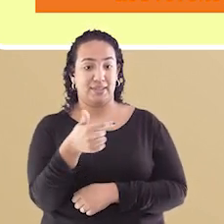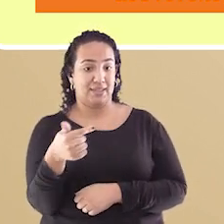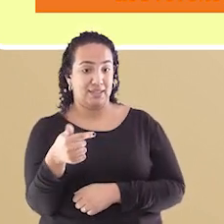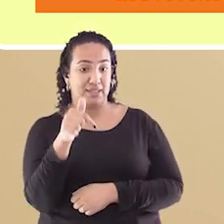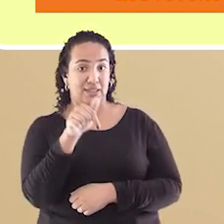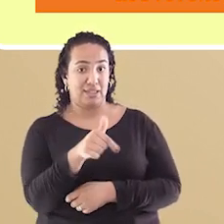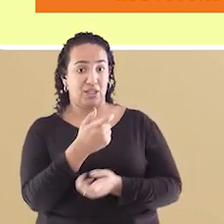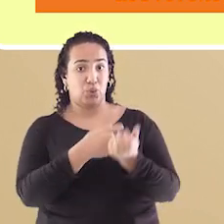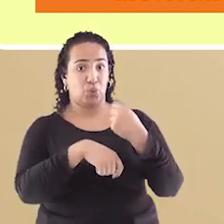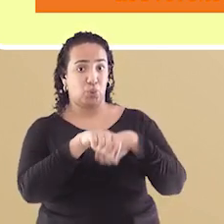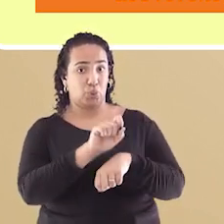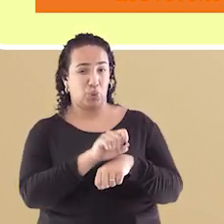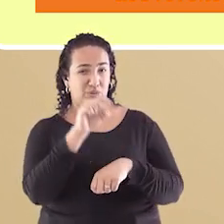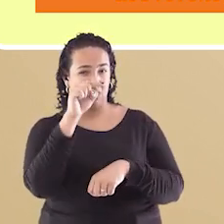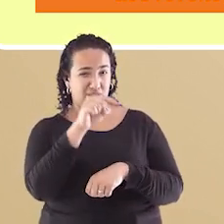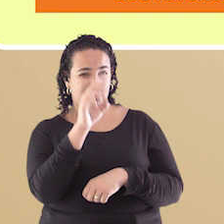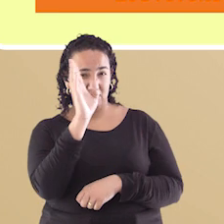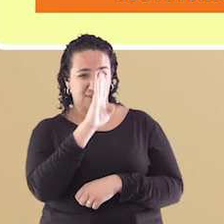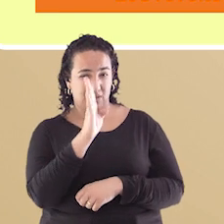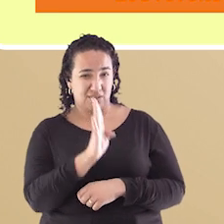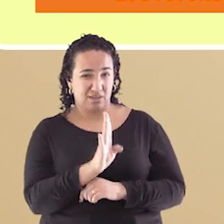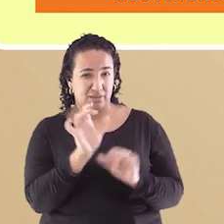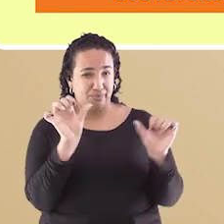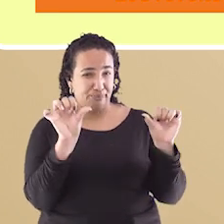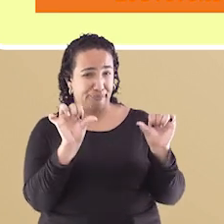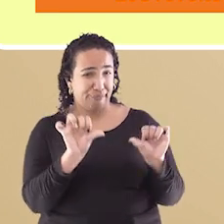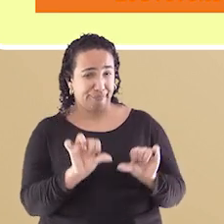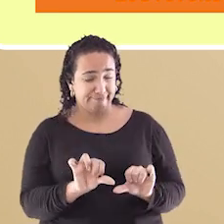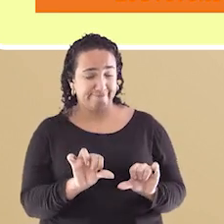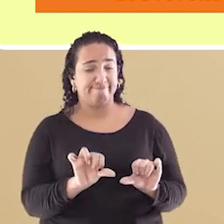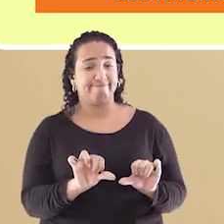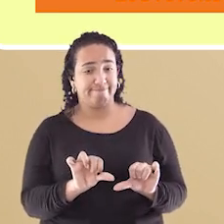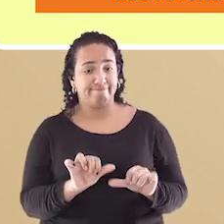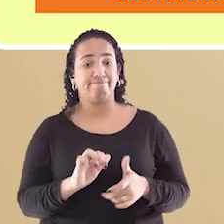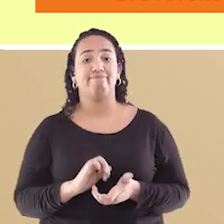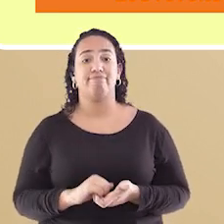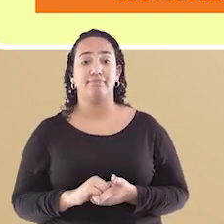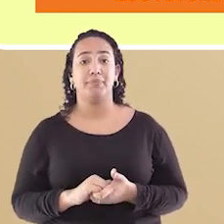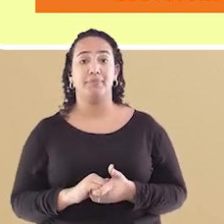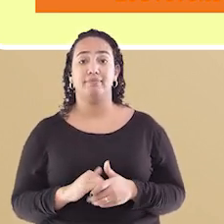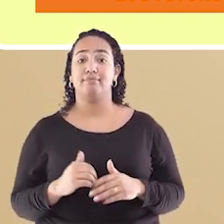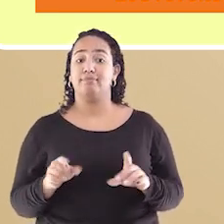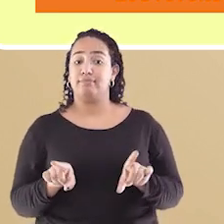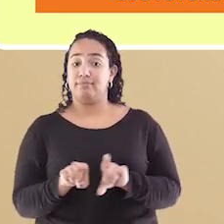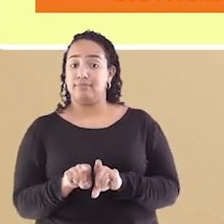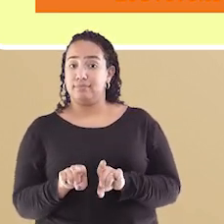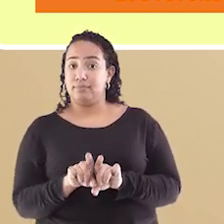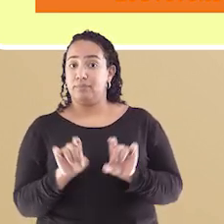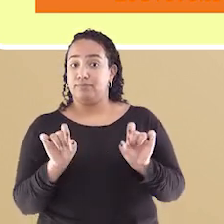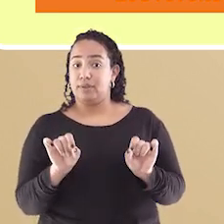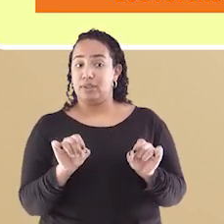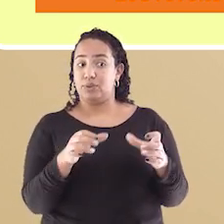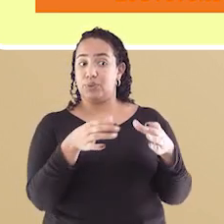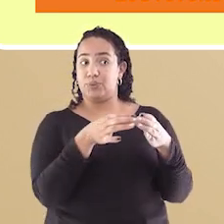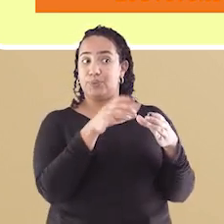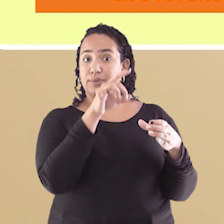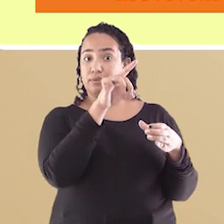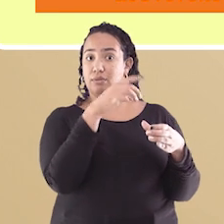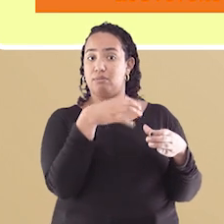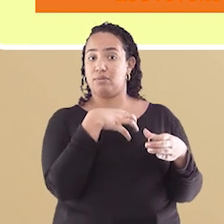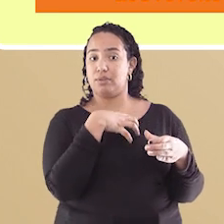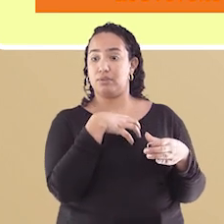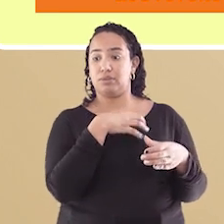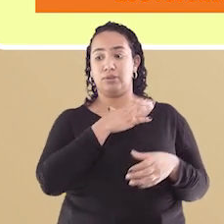1837, a crise econômica e social que assolava o país não dava nem um pouquinho de trégua, além da insatisfação da província